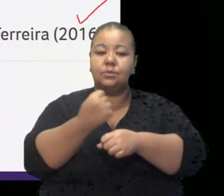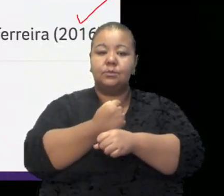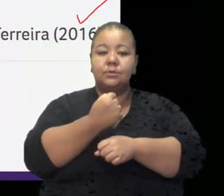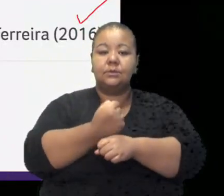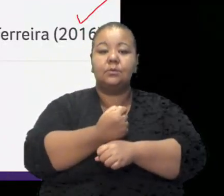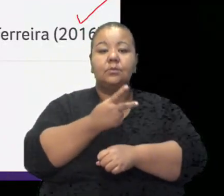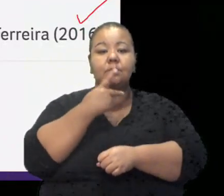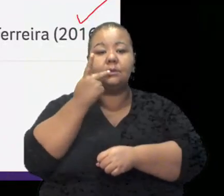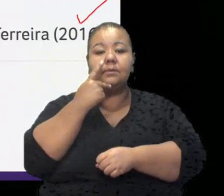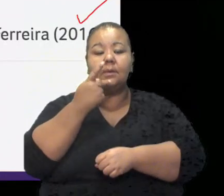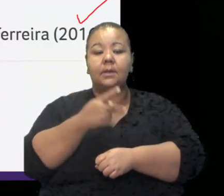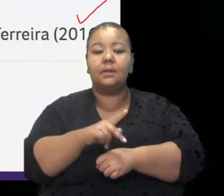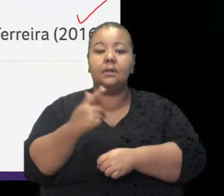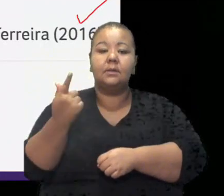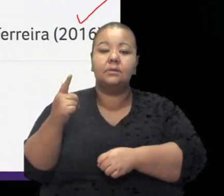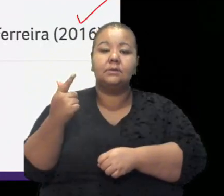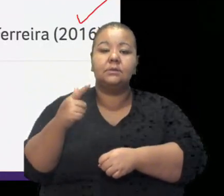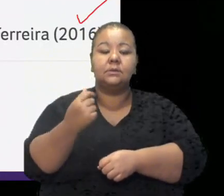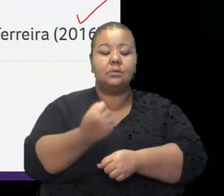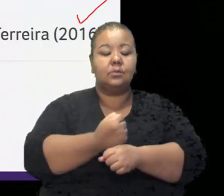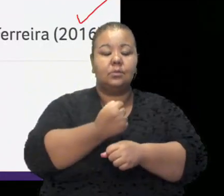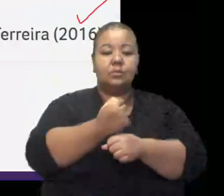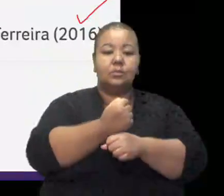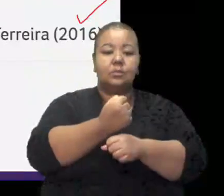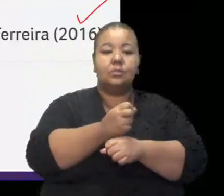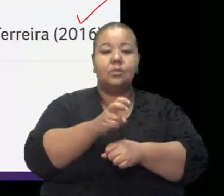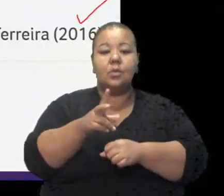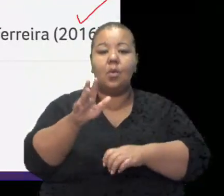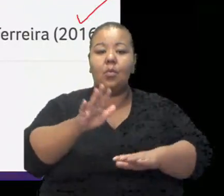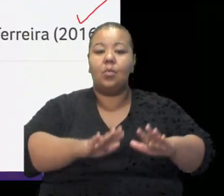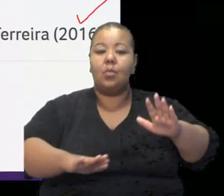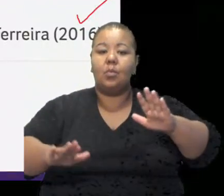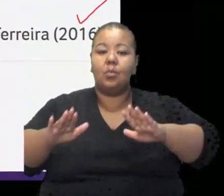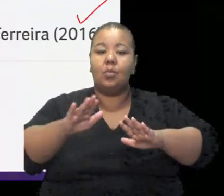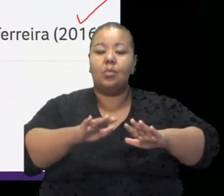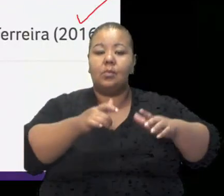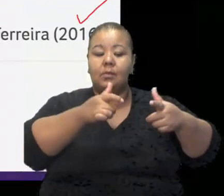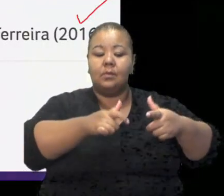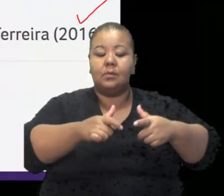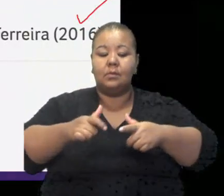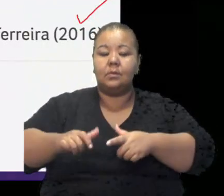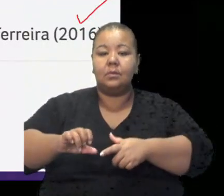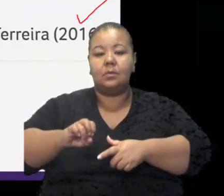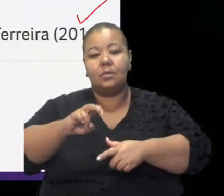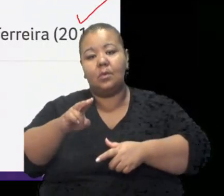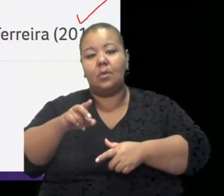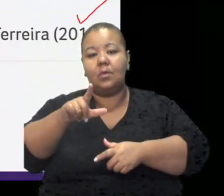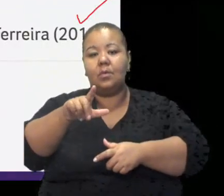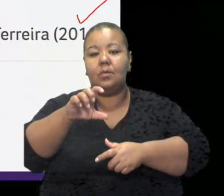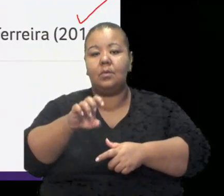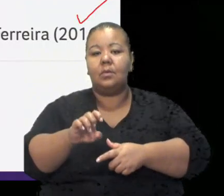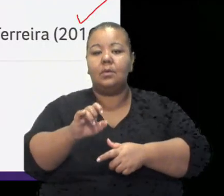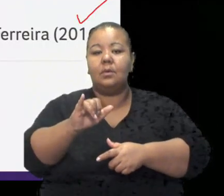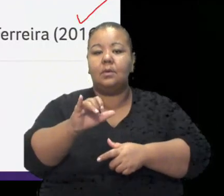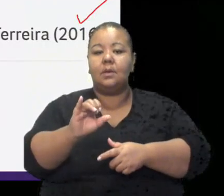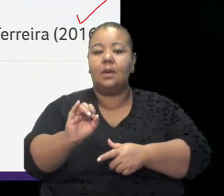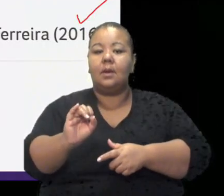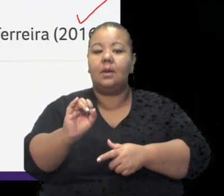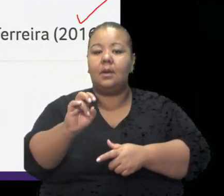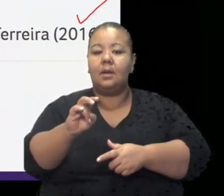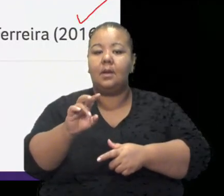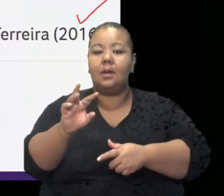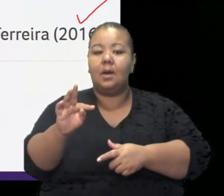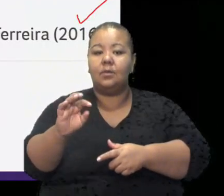produção, ou arranjo físico, né, ou também chamado layout, e nós vamos adotar aqui a palavra em